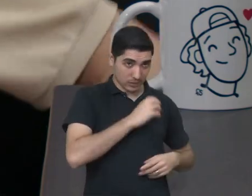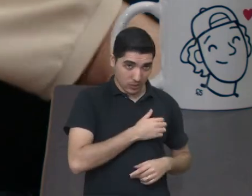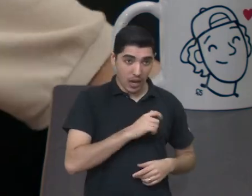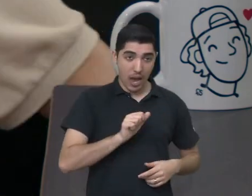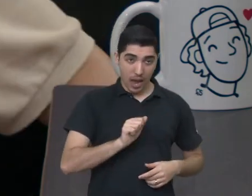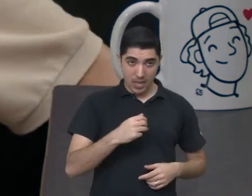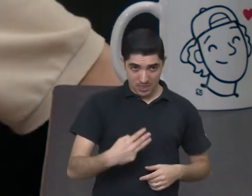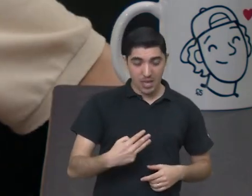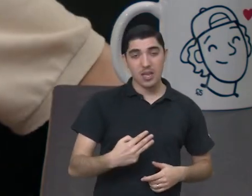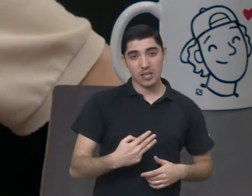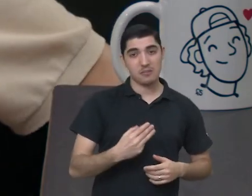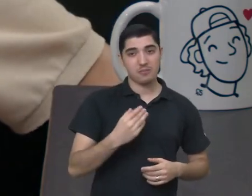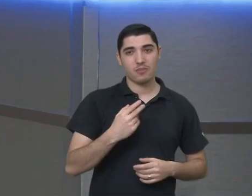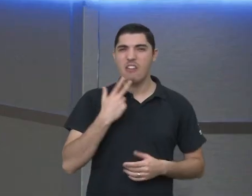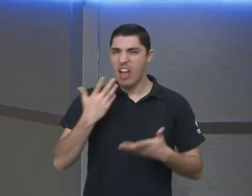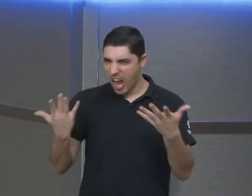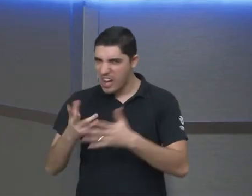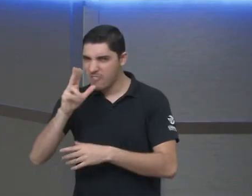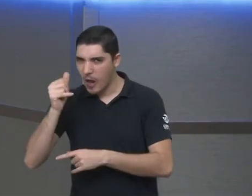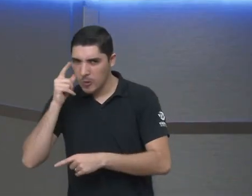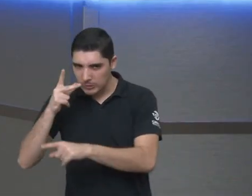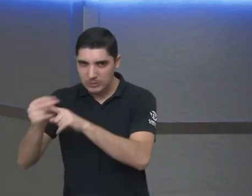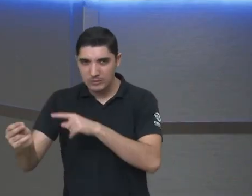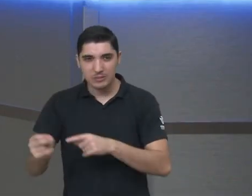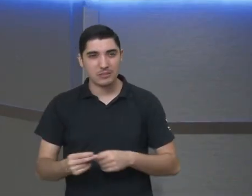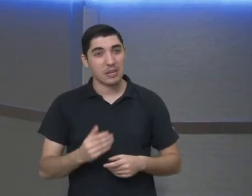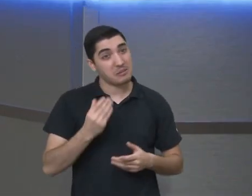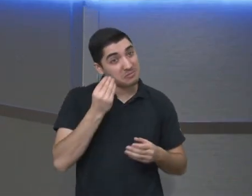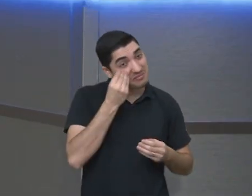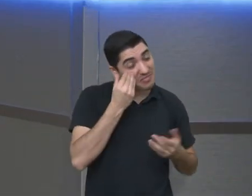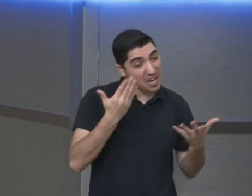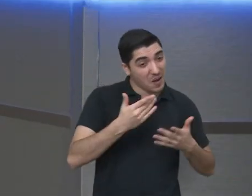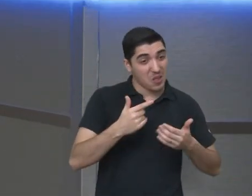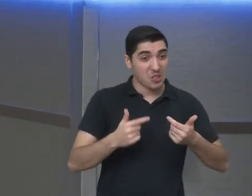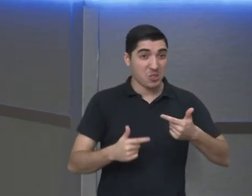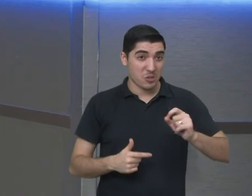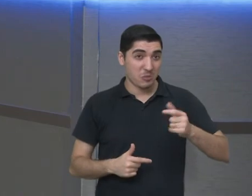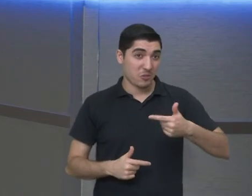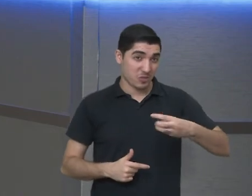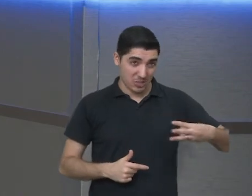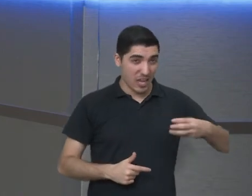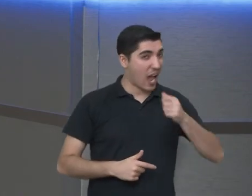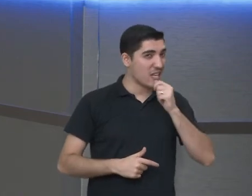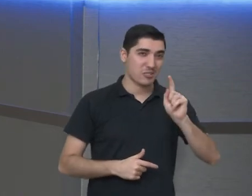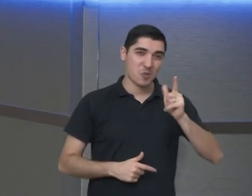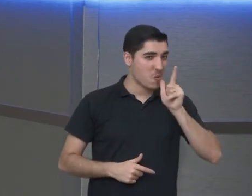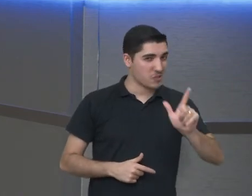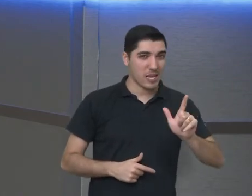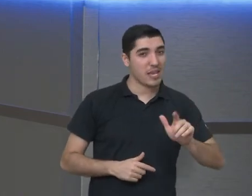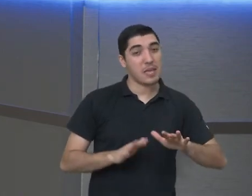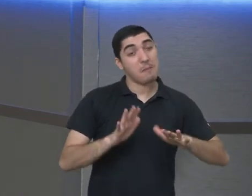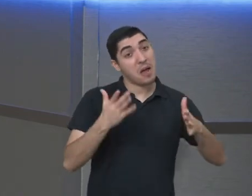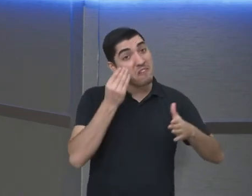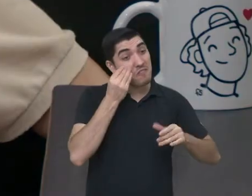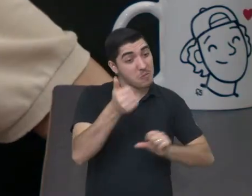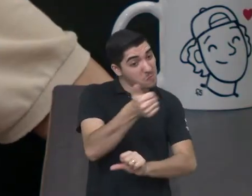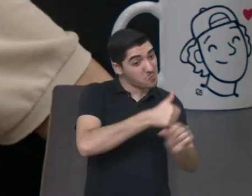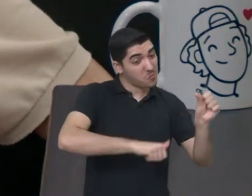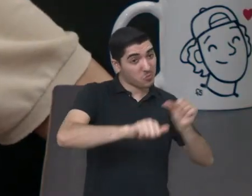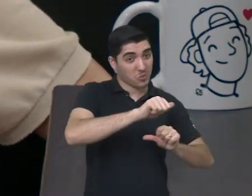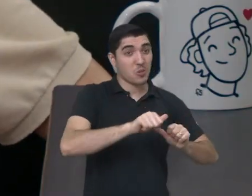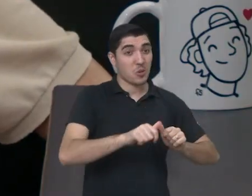Caraca, era exclusivo do time. A bolinha que ia acompanhando, onde é que você estava e tal, né? E quando você acha que caiu sua ficha e falou, putz, a gente